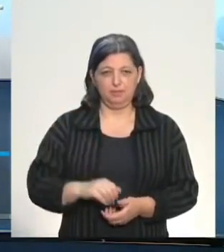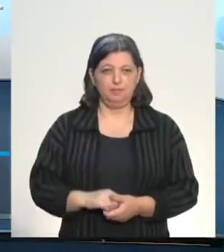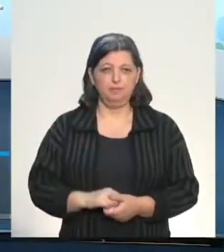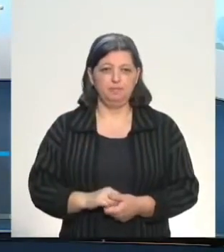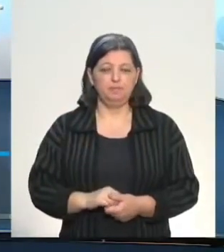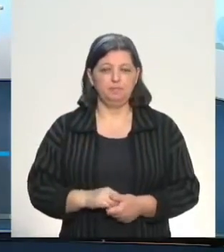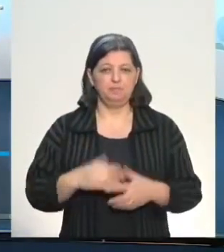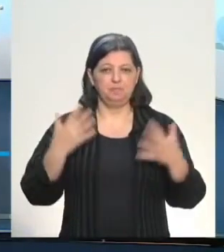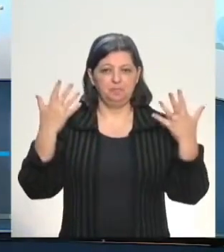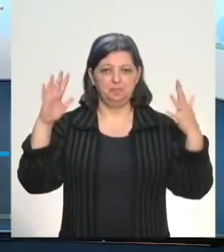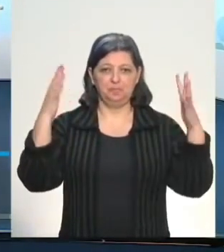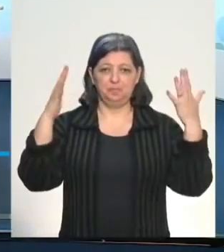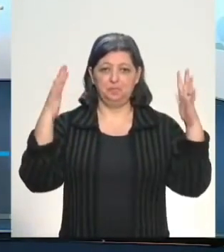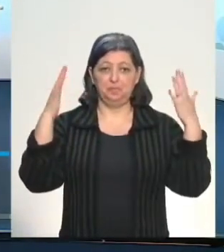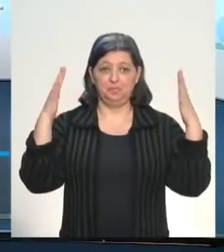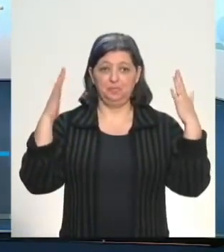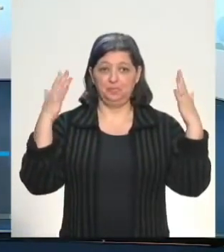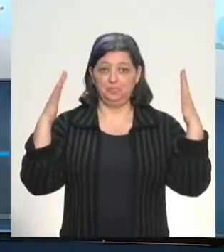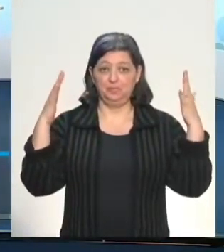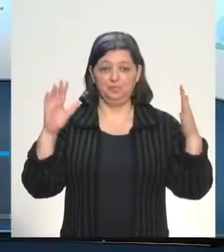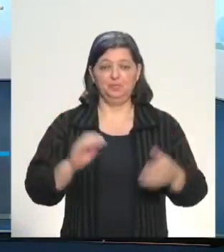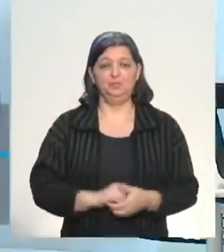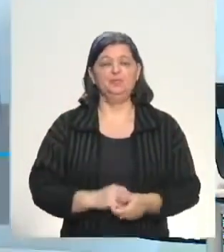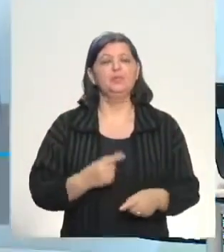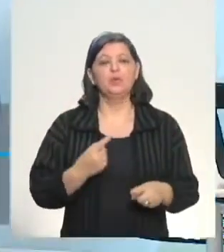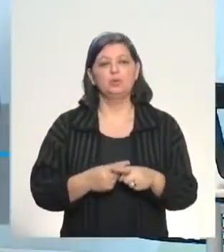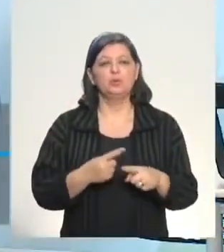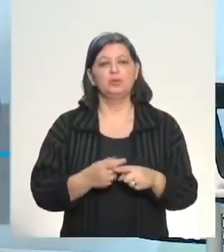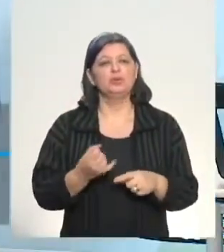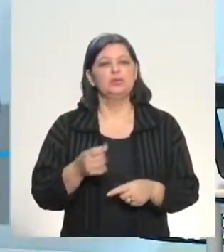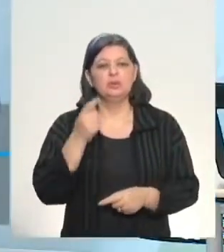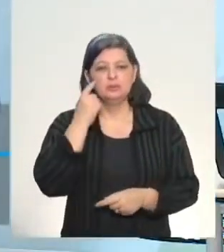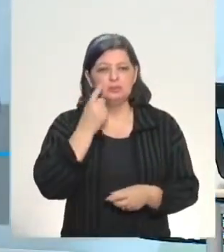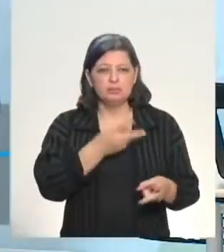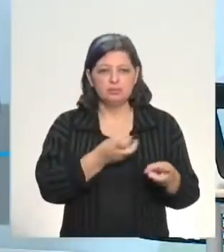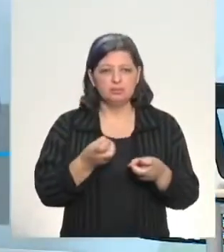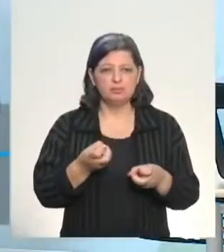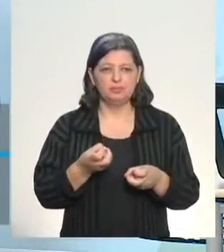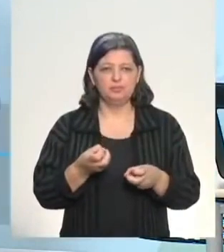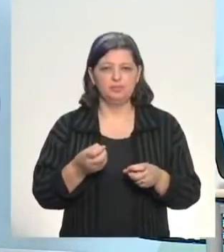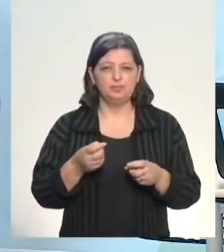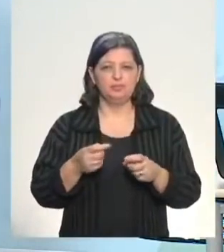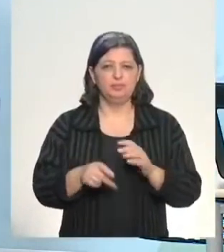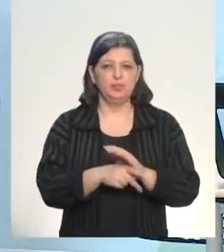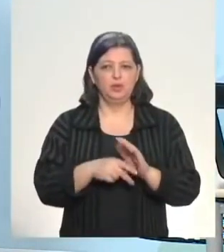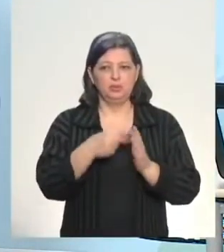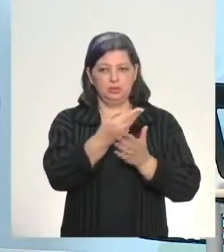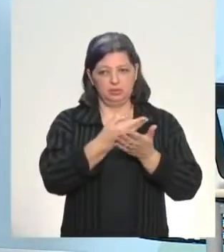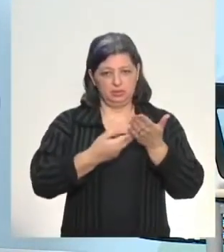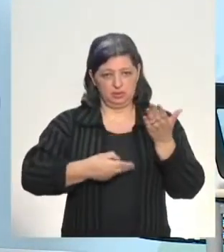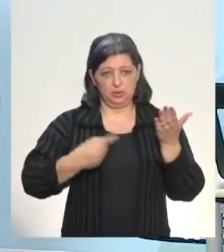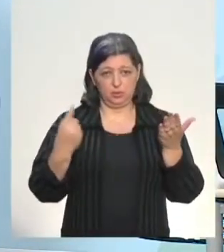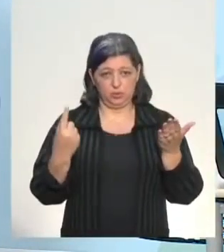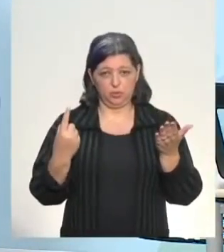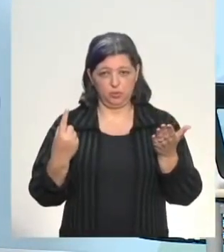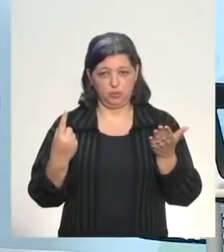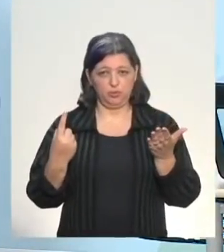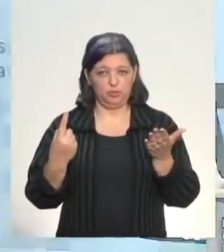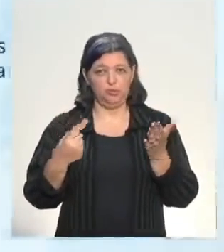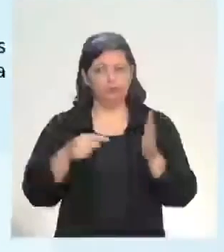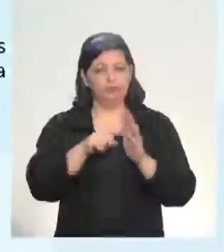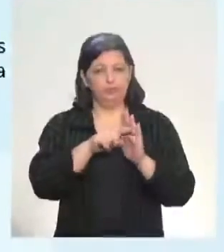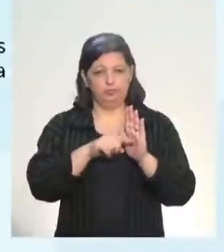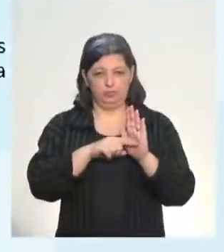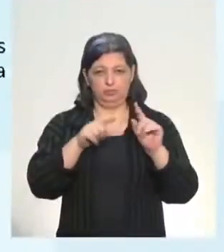3N. Aê! Porque se a gente analisar a primeira figura, a quantidade aqui analisando o quê? O retângulo